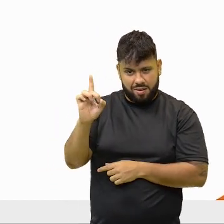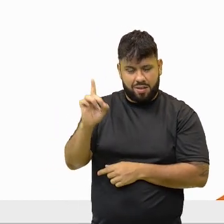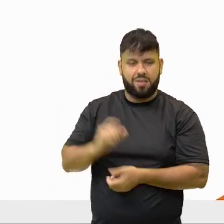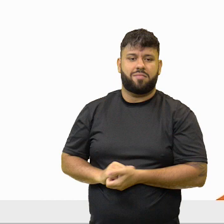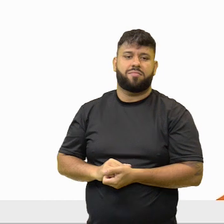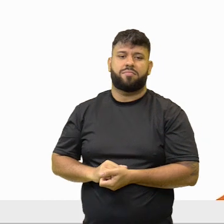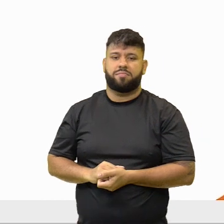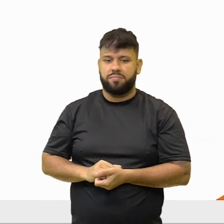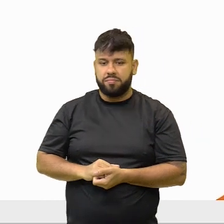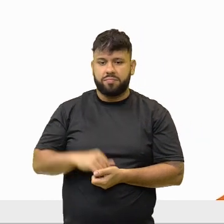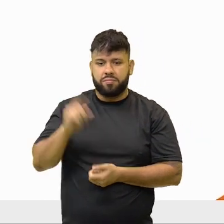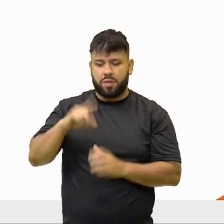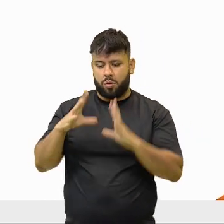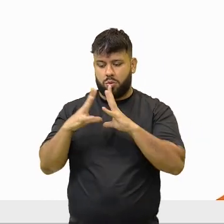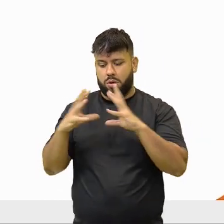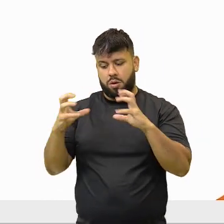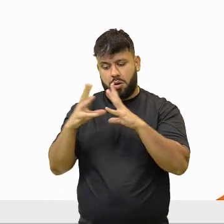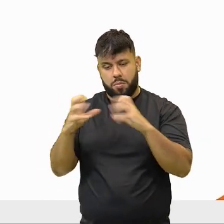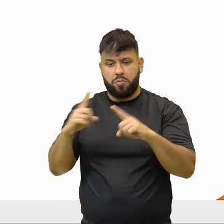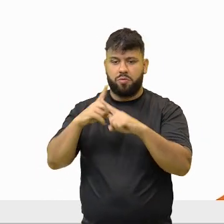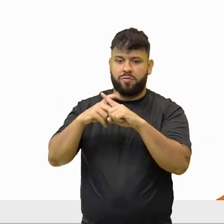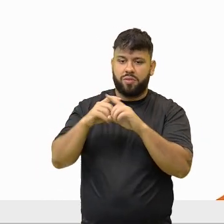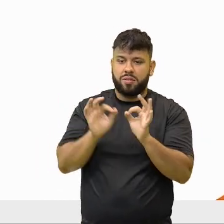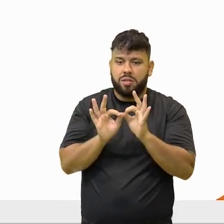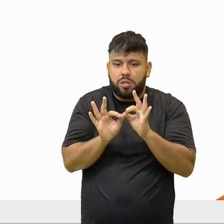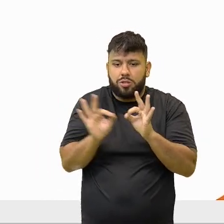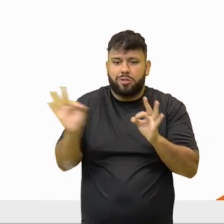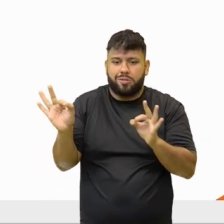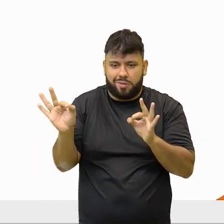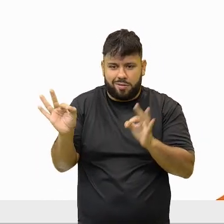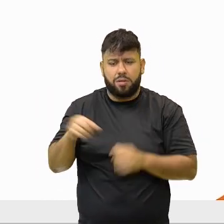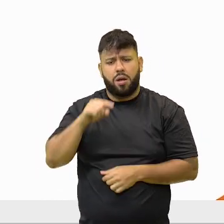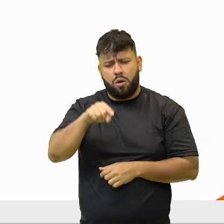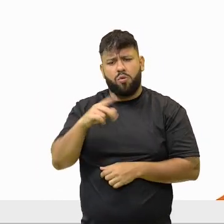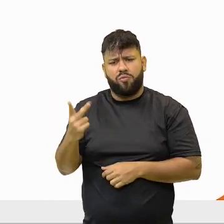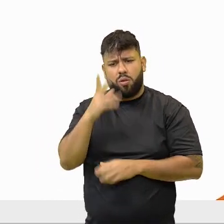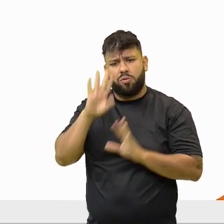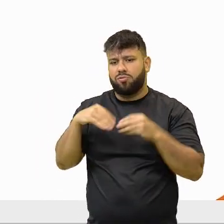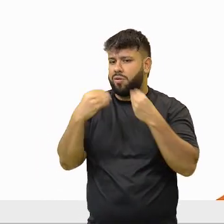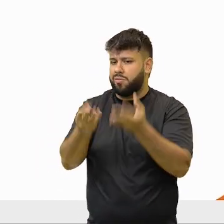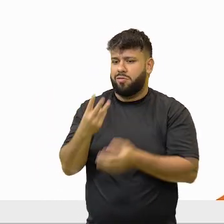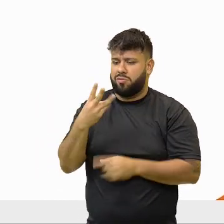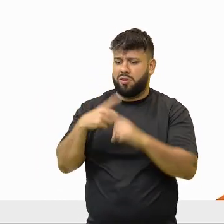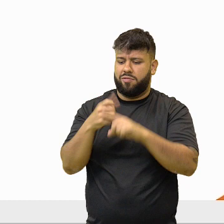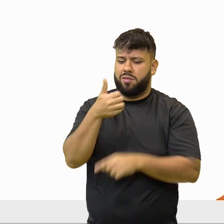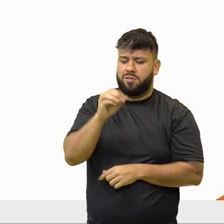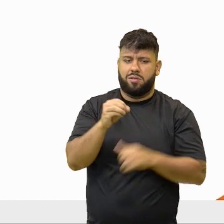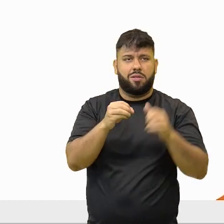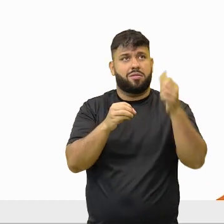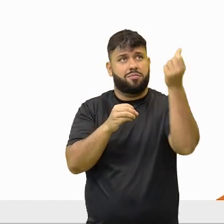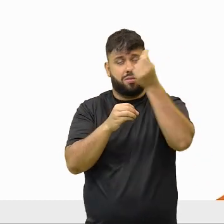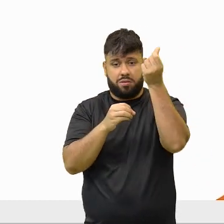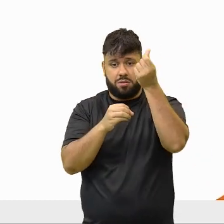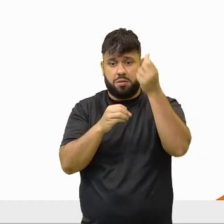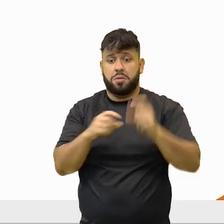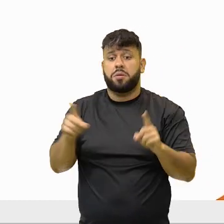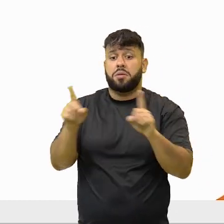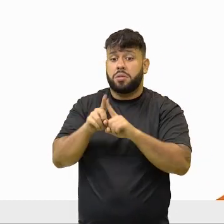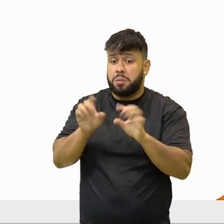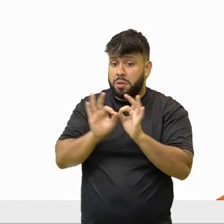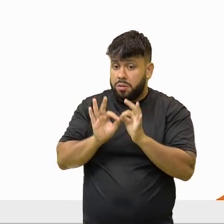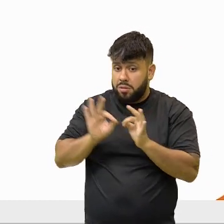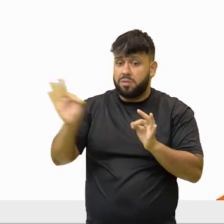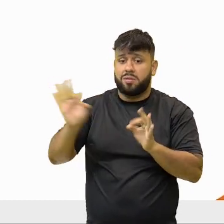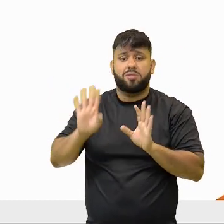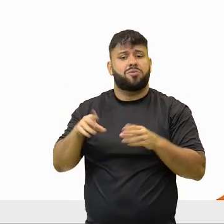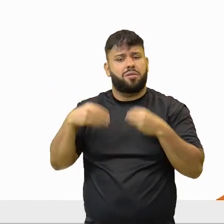entre as placas. E se isso é verdade, o valor do campo já foi dado, 3 vezes 10 elevado a sexta, que é o campo de ruptura, e a distância entre as